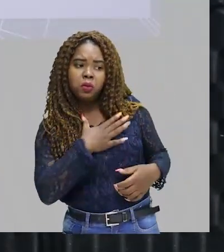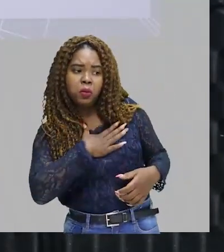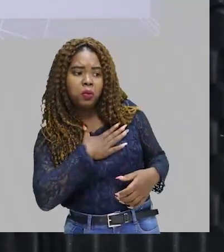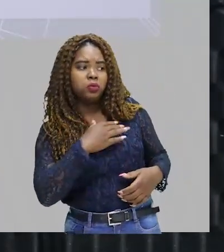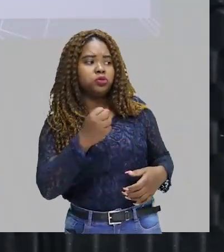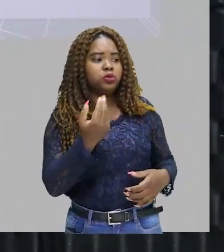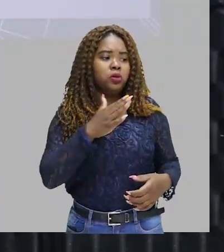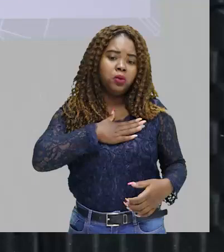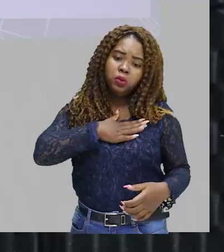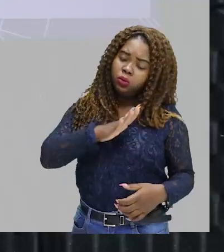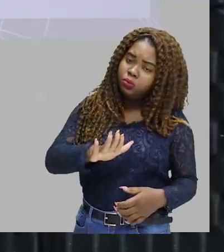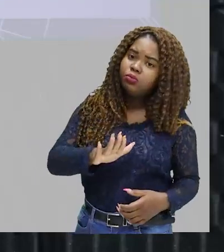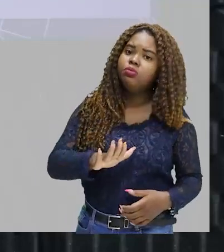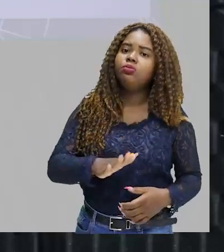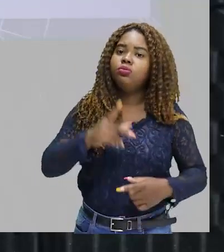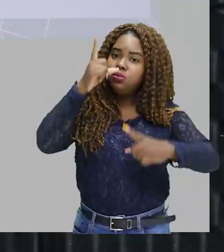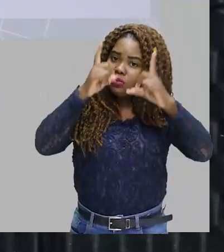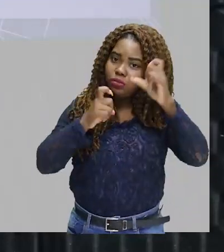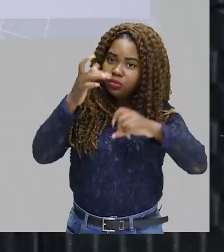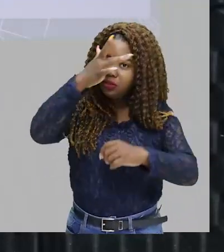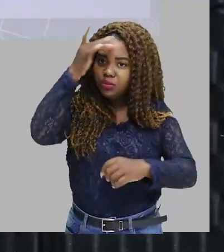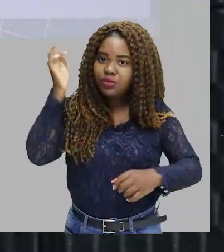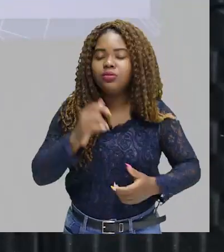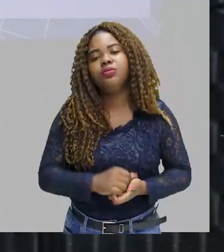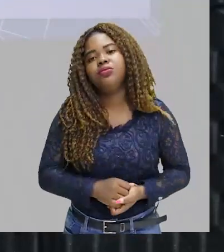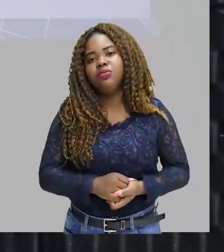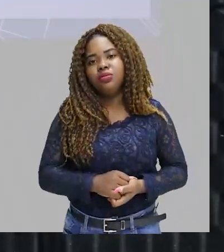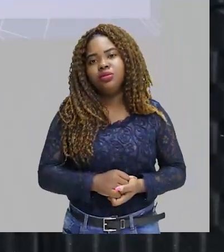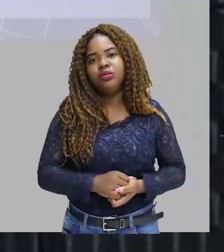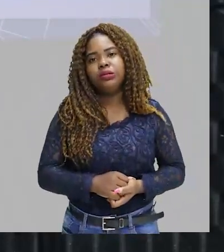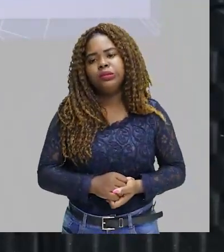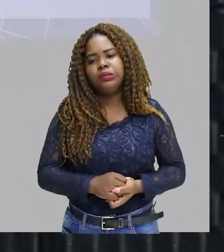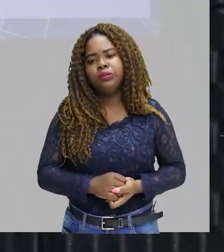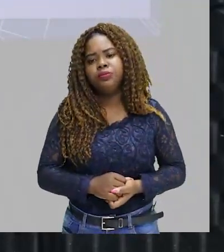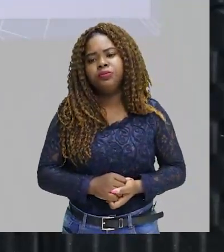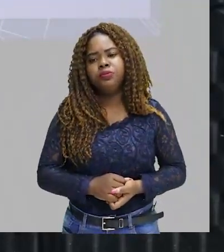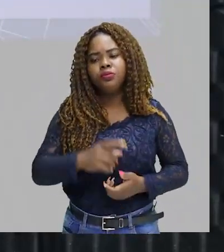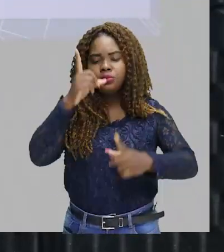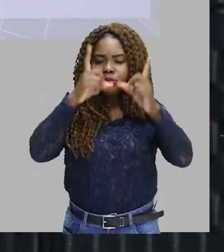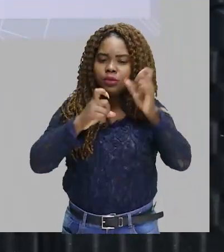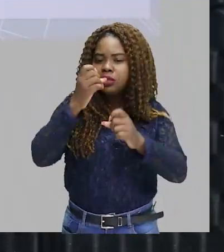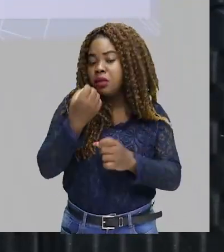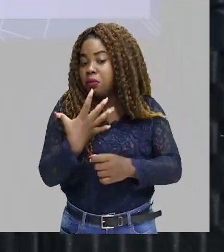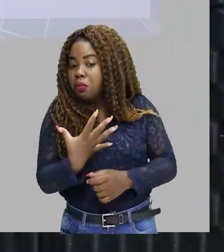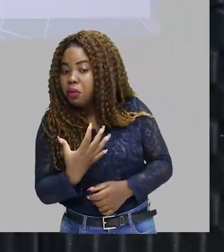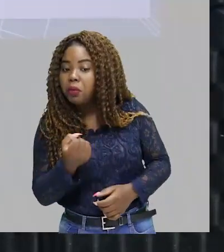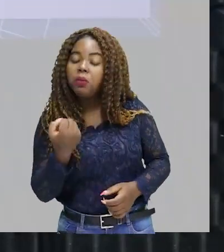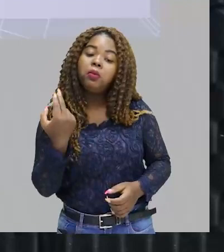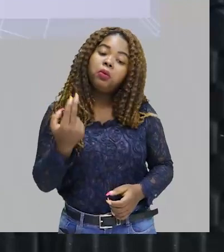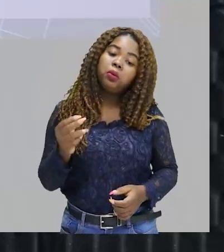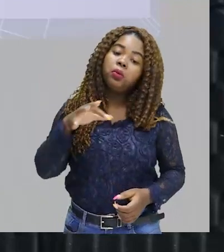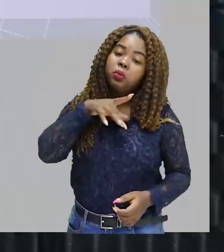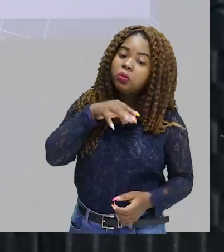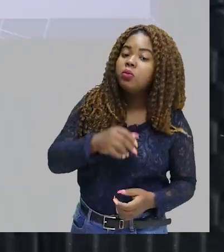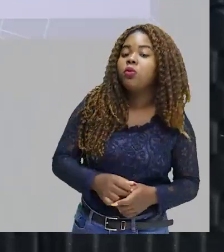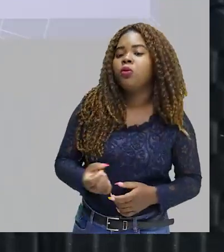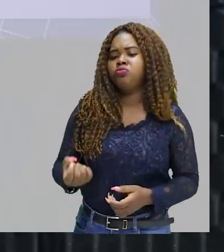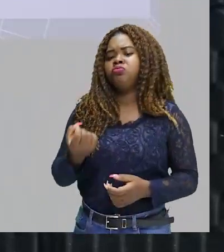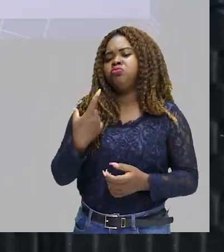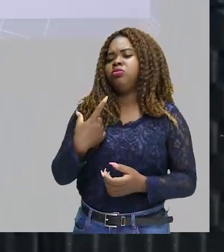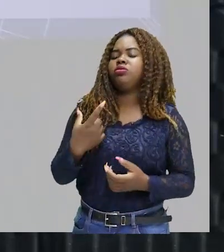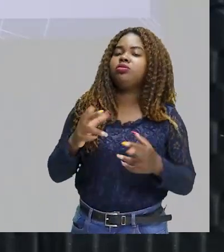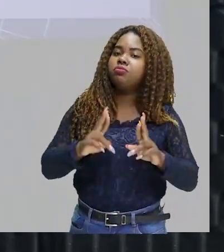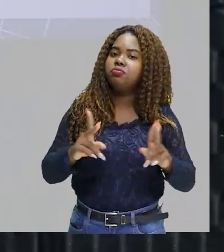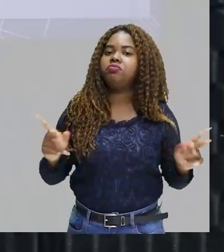com a expressão das pessoas. Você vai ter uma expressão de aprovação ou uma expressão de reprovação ou até de indiferença.